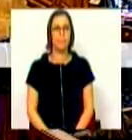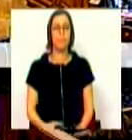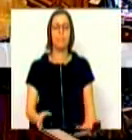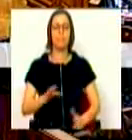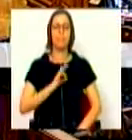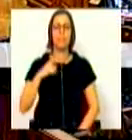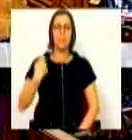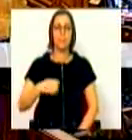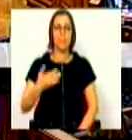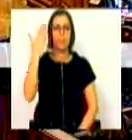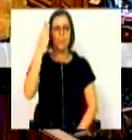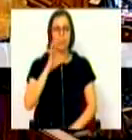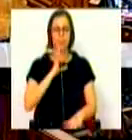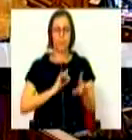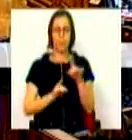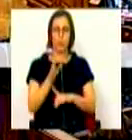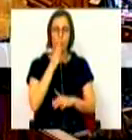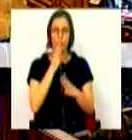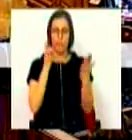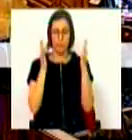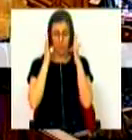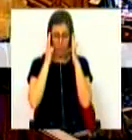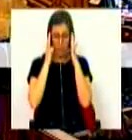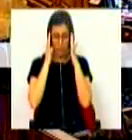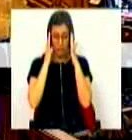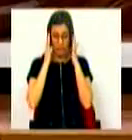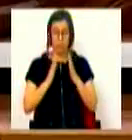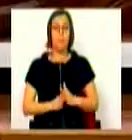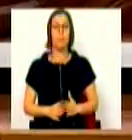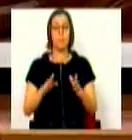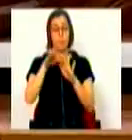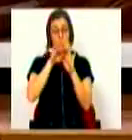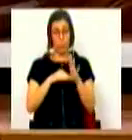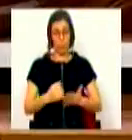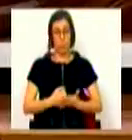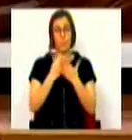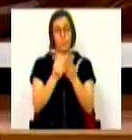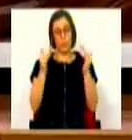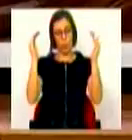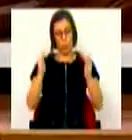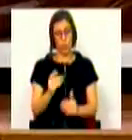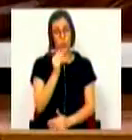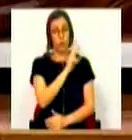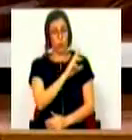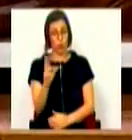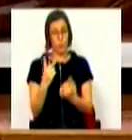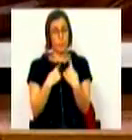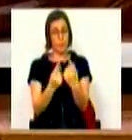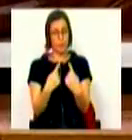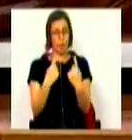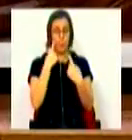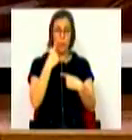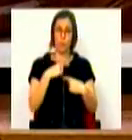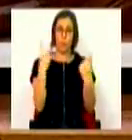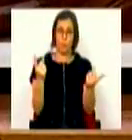Senhor Presidente, senhoras e senhores deputados, o programa de apoio à redução do tarifário nos transportes